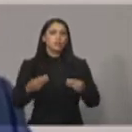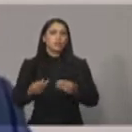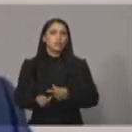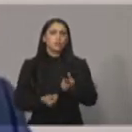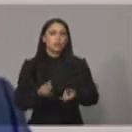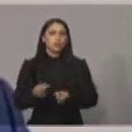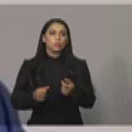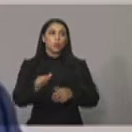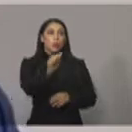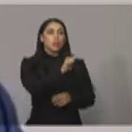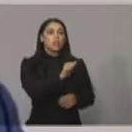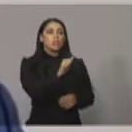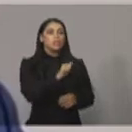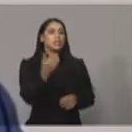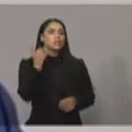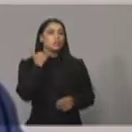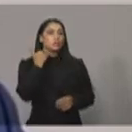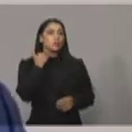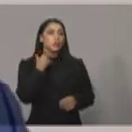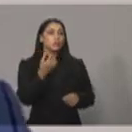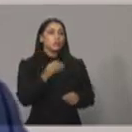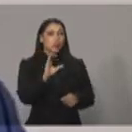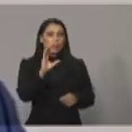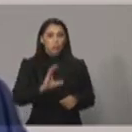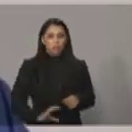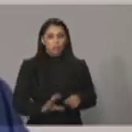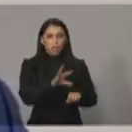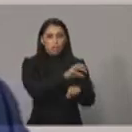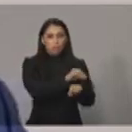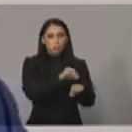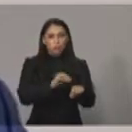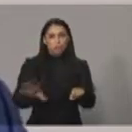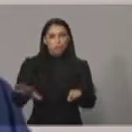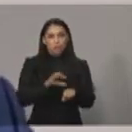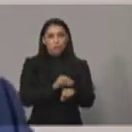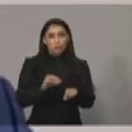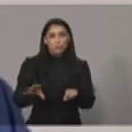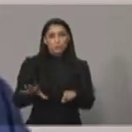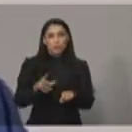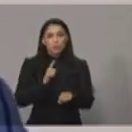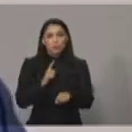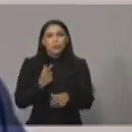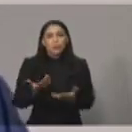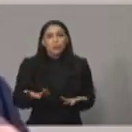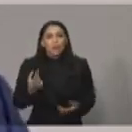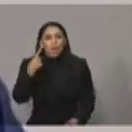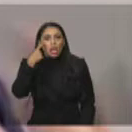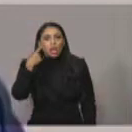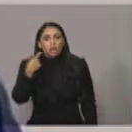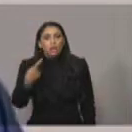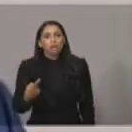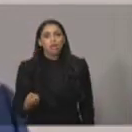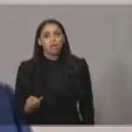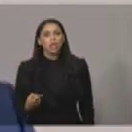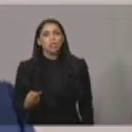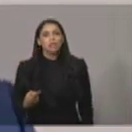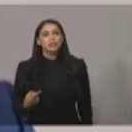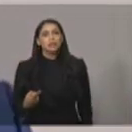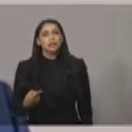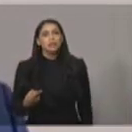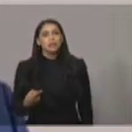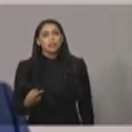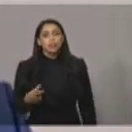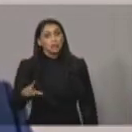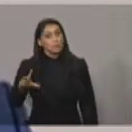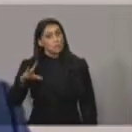de bancos para compartilhamento de bases de dados de cidadãos para consecução de interesses que, aparentemente, são de